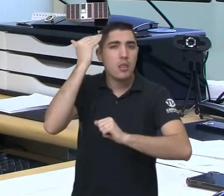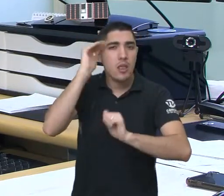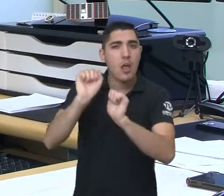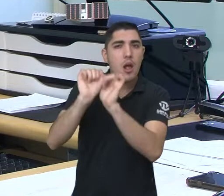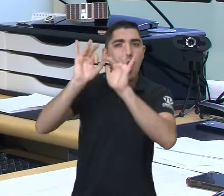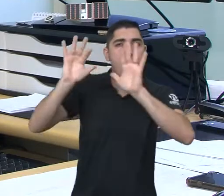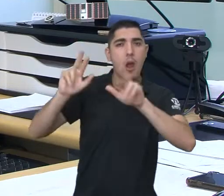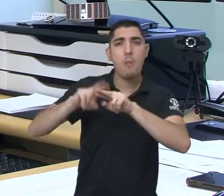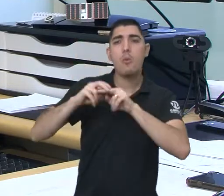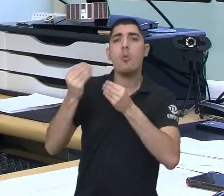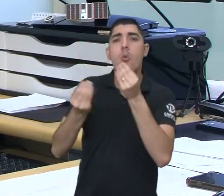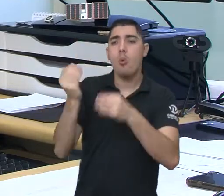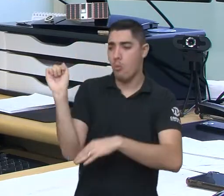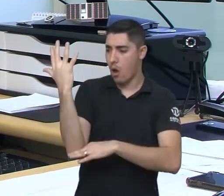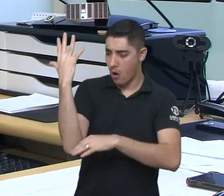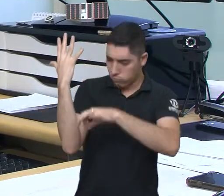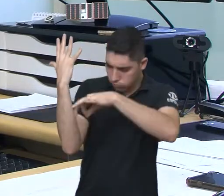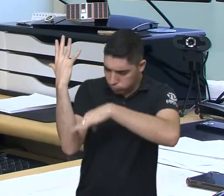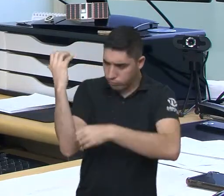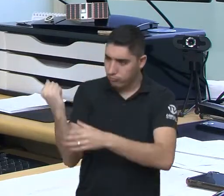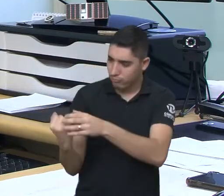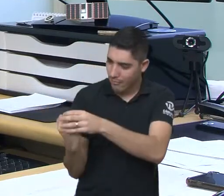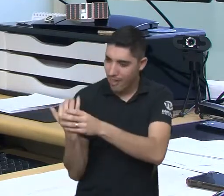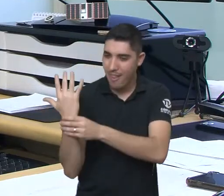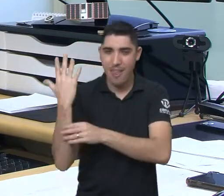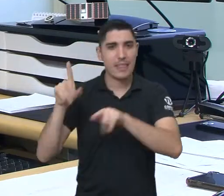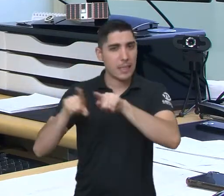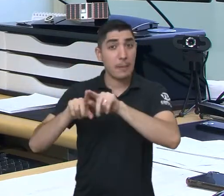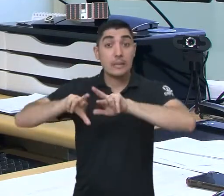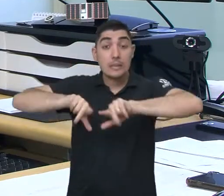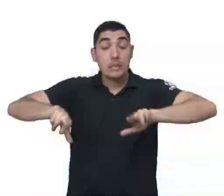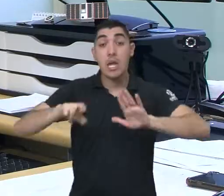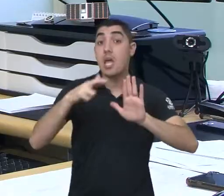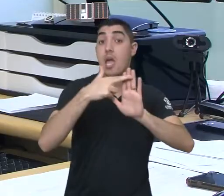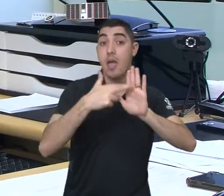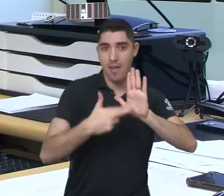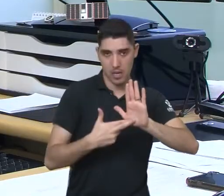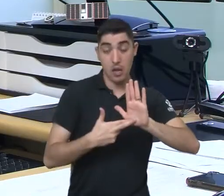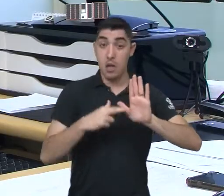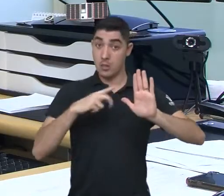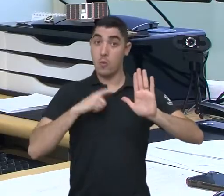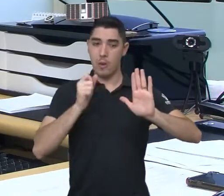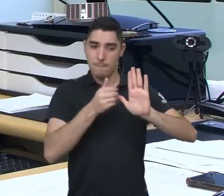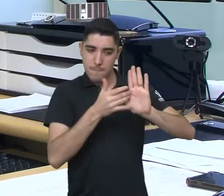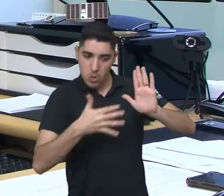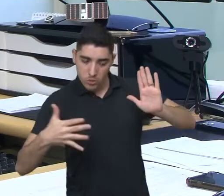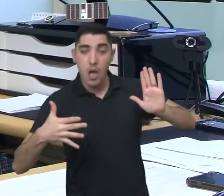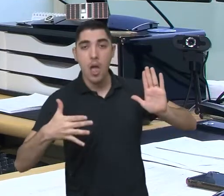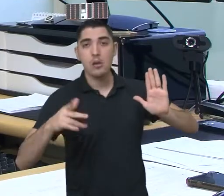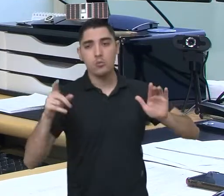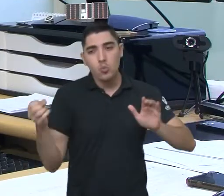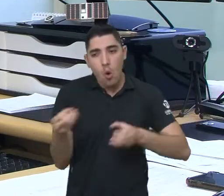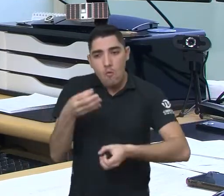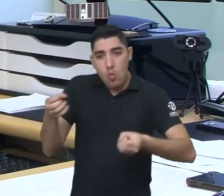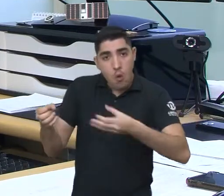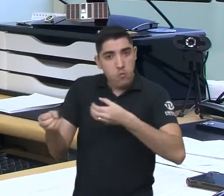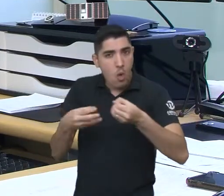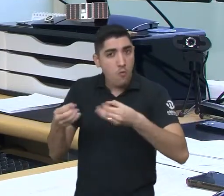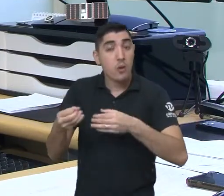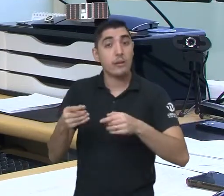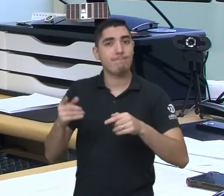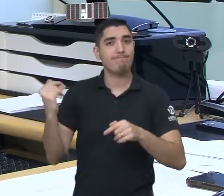os plantios, né, como que isso regra na cidade. Então ela trata de processo, modernização,